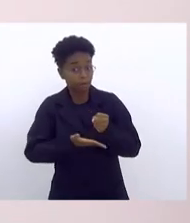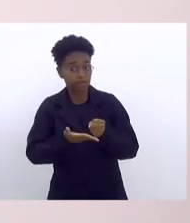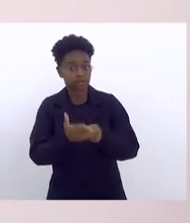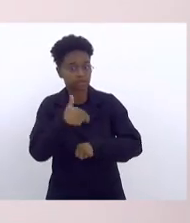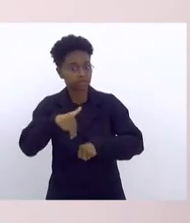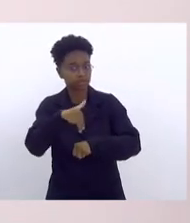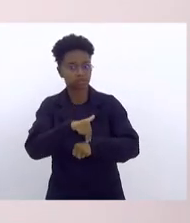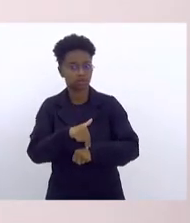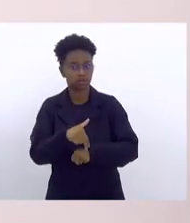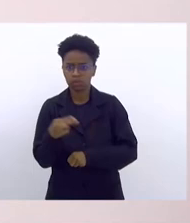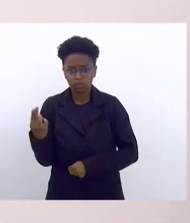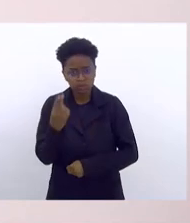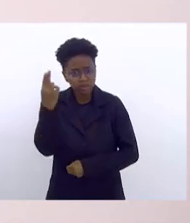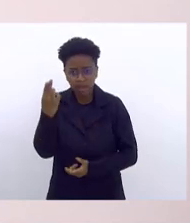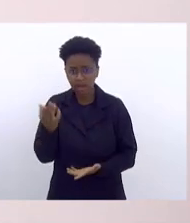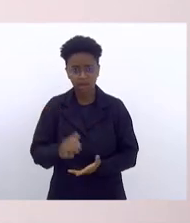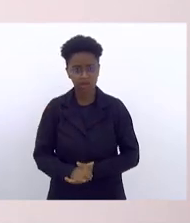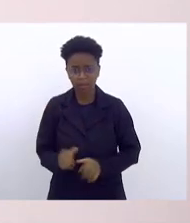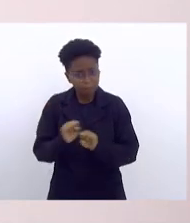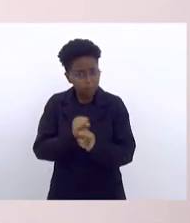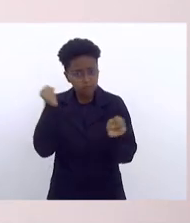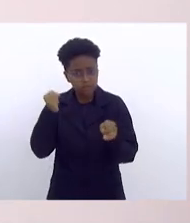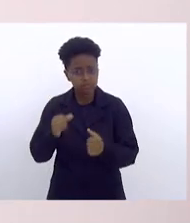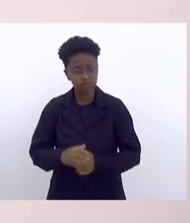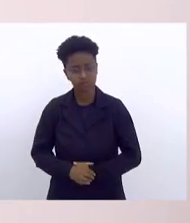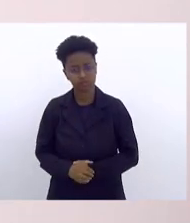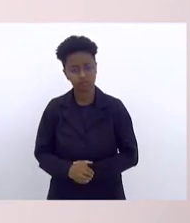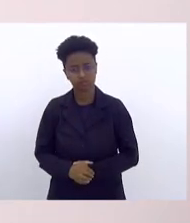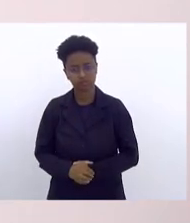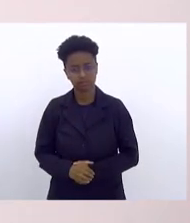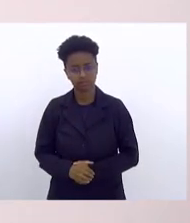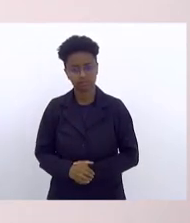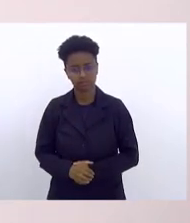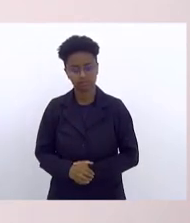não é possível né gente e aí